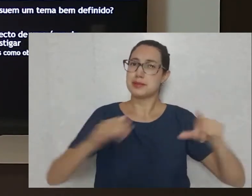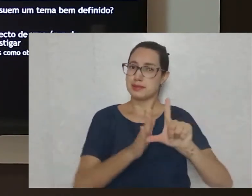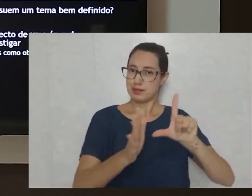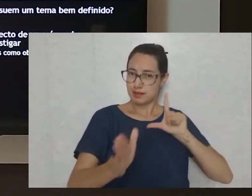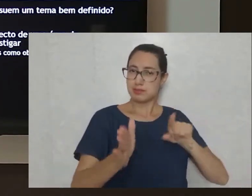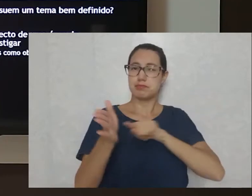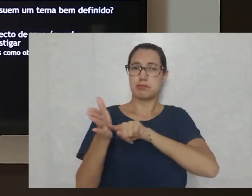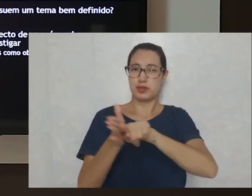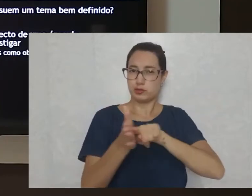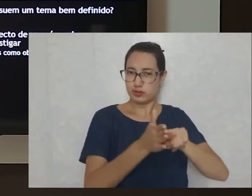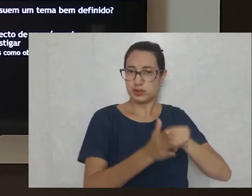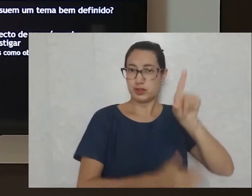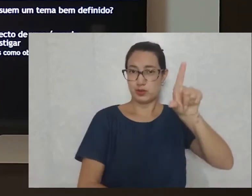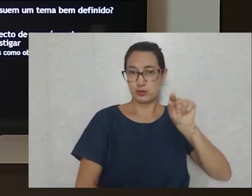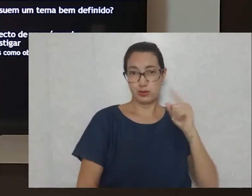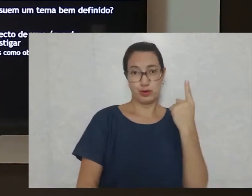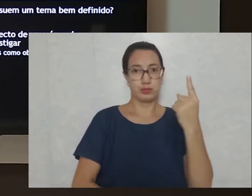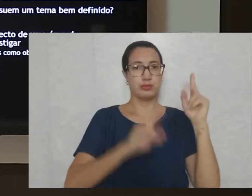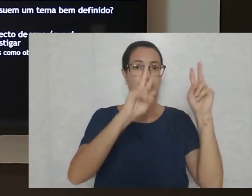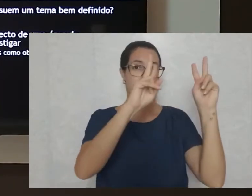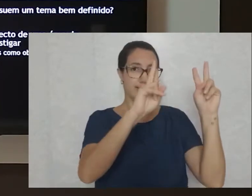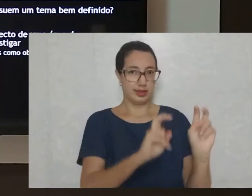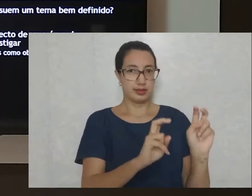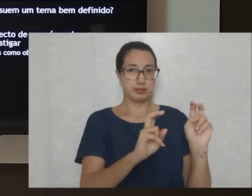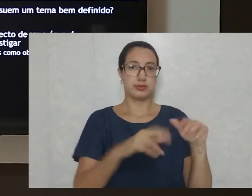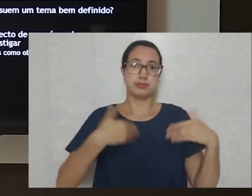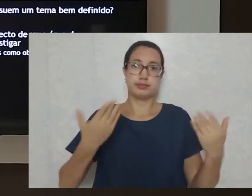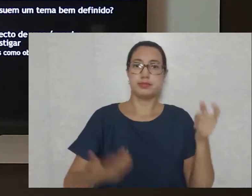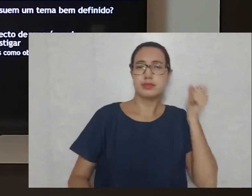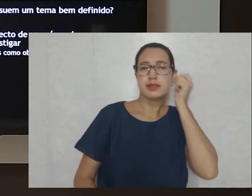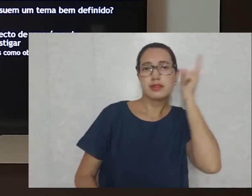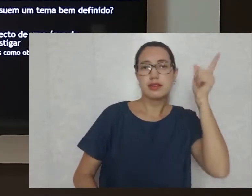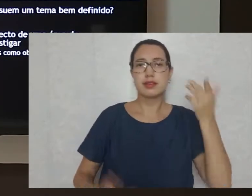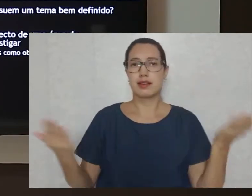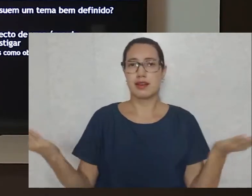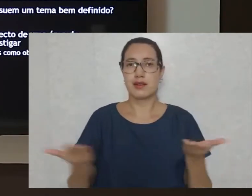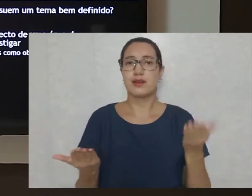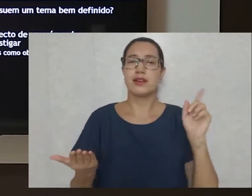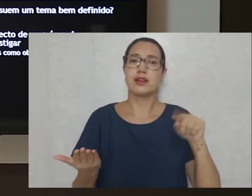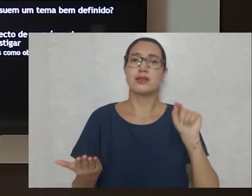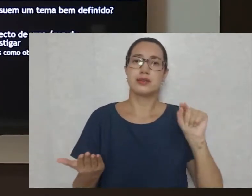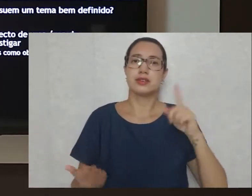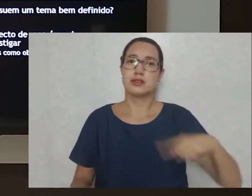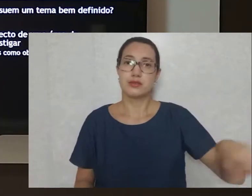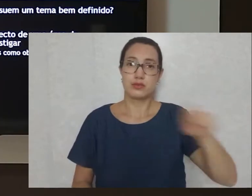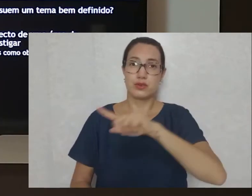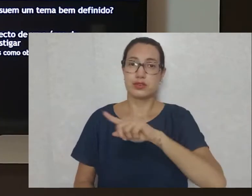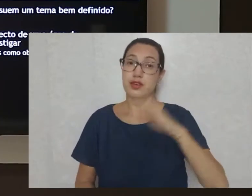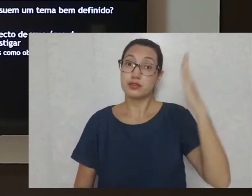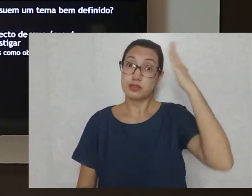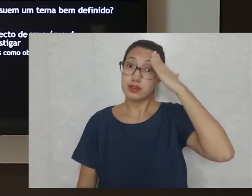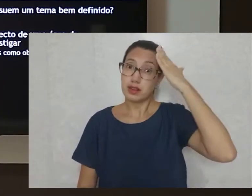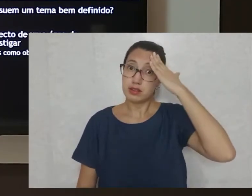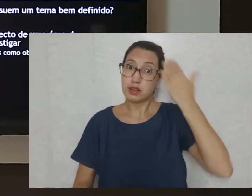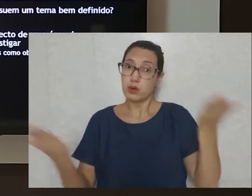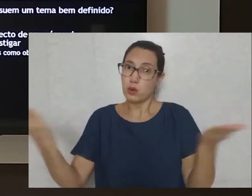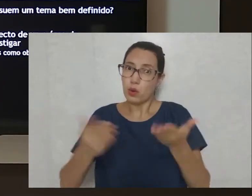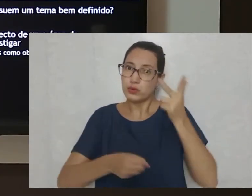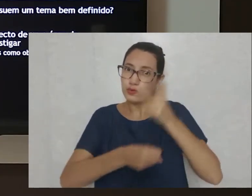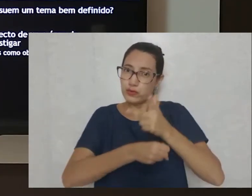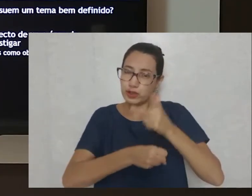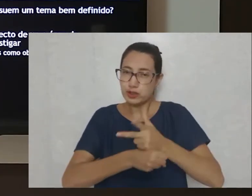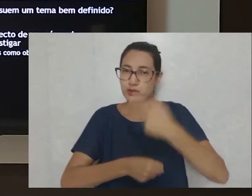vão ter que ter um tema. Então, a ideia é que a gente realmente agora explore essa questão do tema e vocês saiam dessa aula, desse vídeo, bem consciente